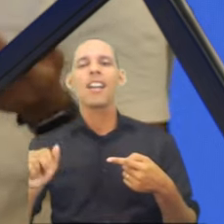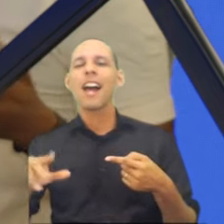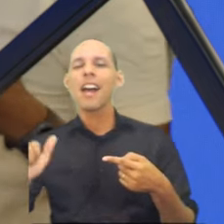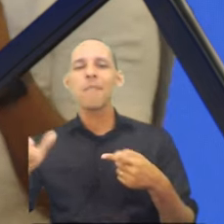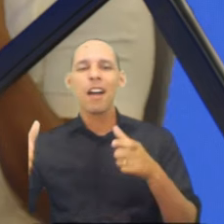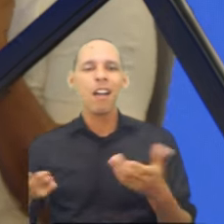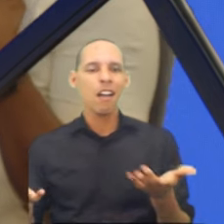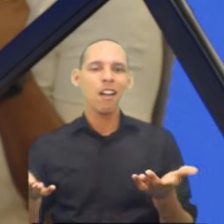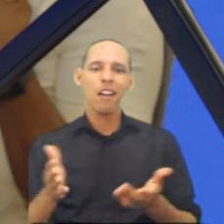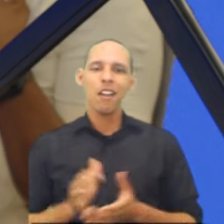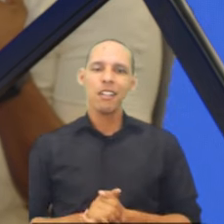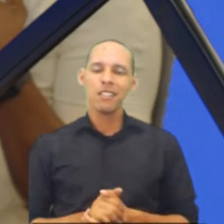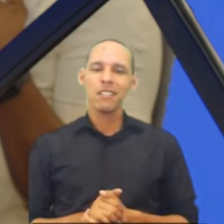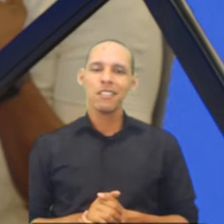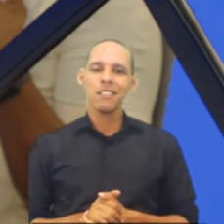r